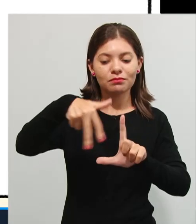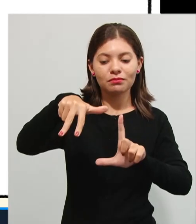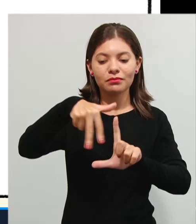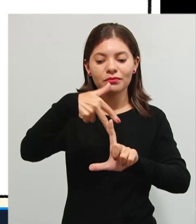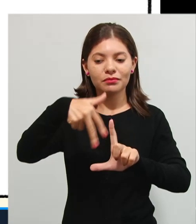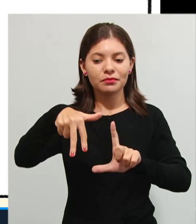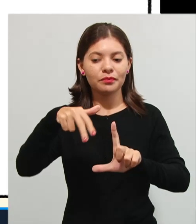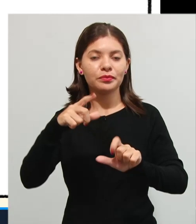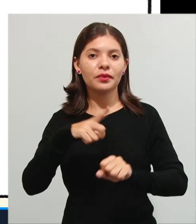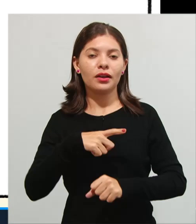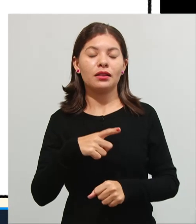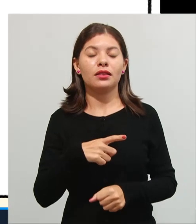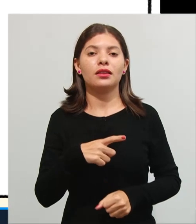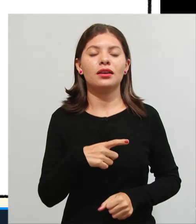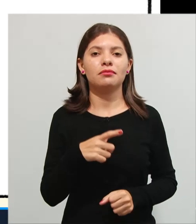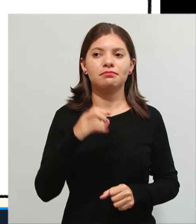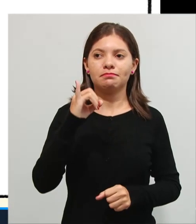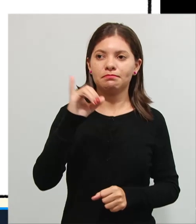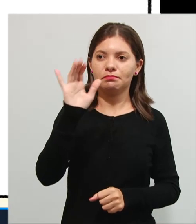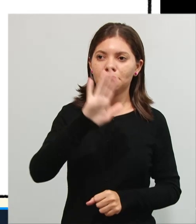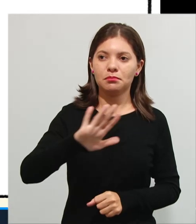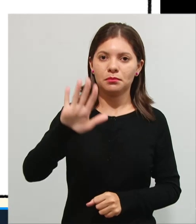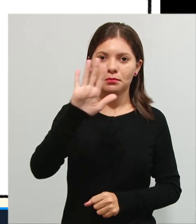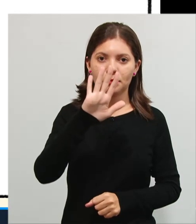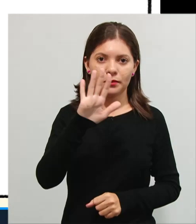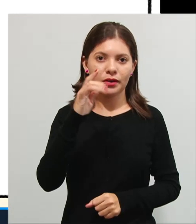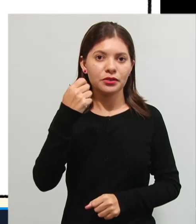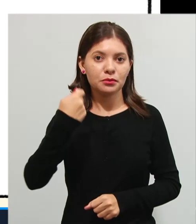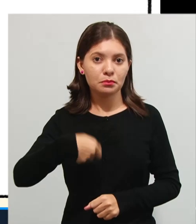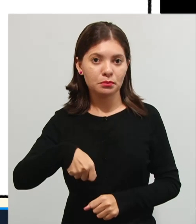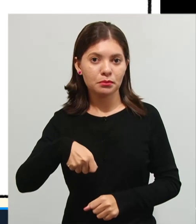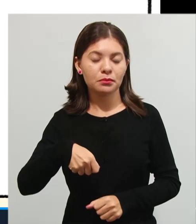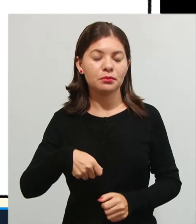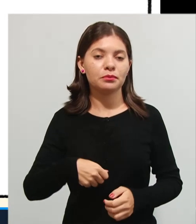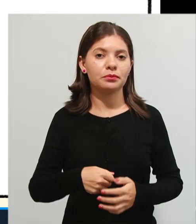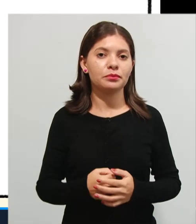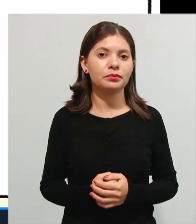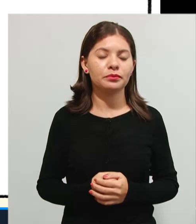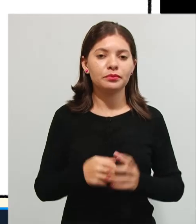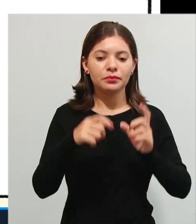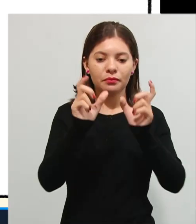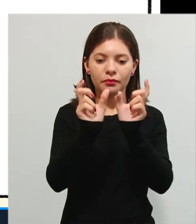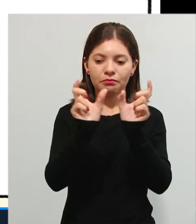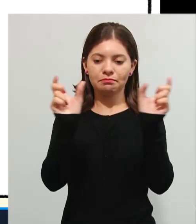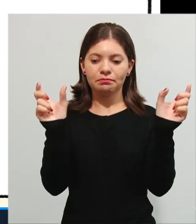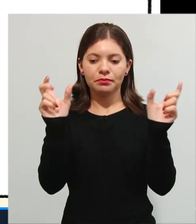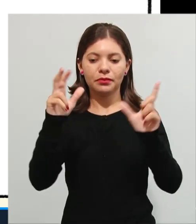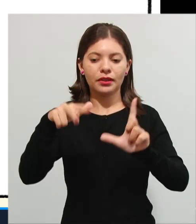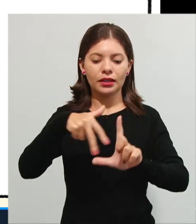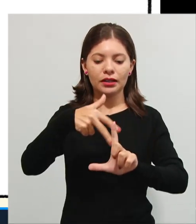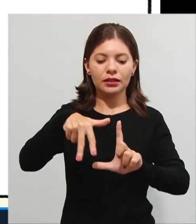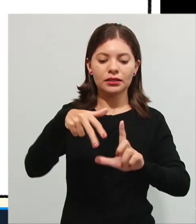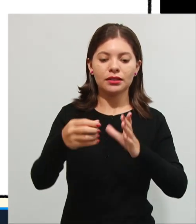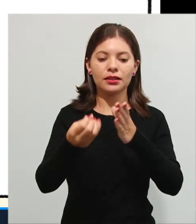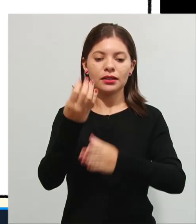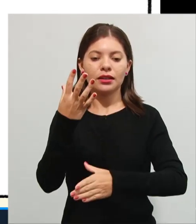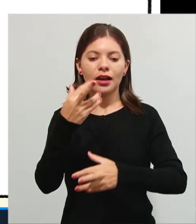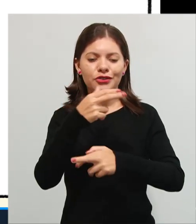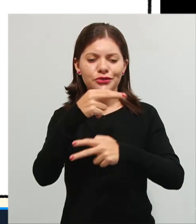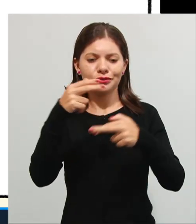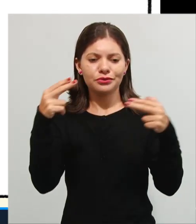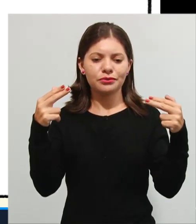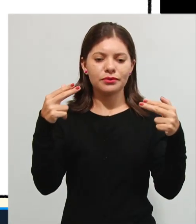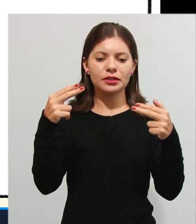gente tem imagens, a gente pode, no menuzinho Animações, criar diversos tipos